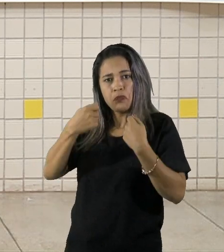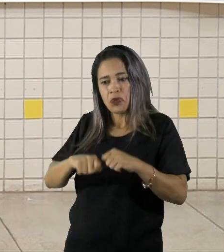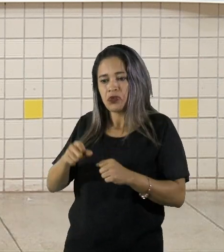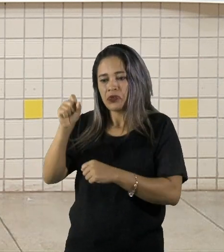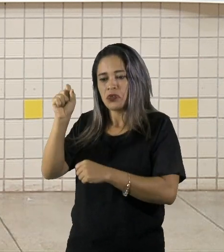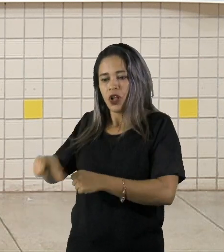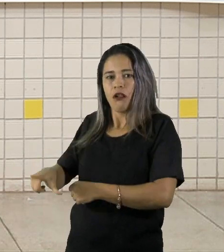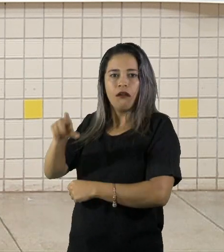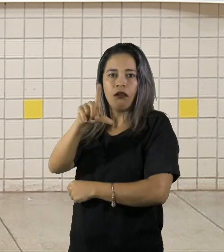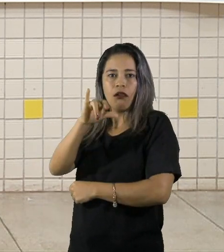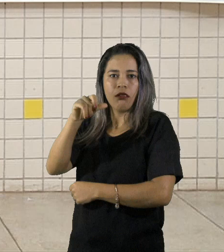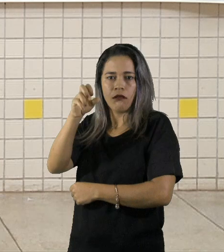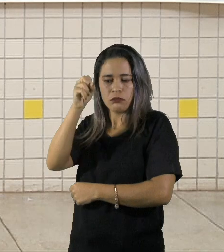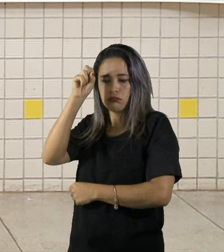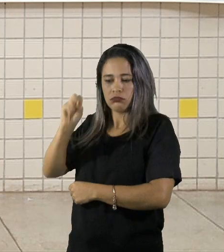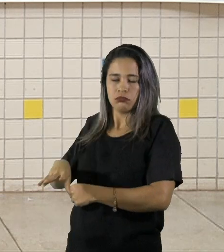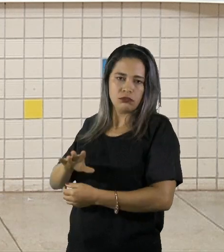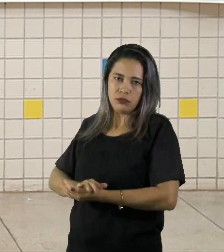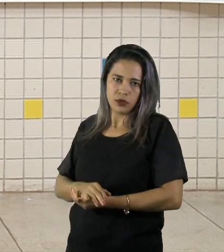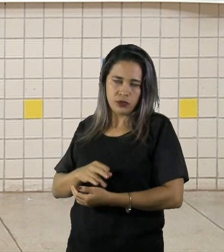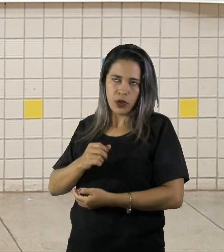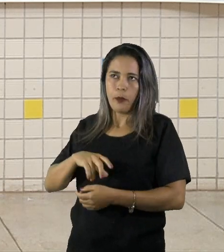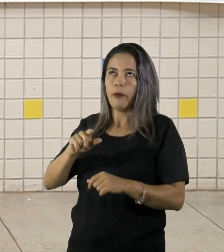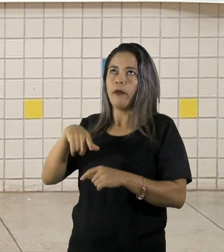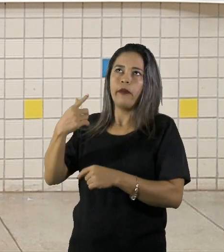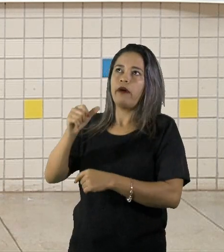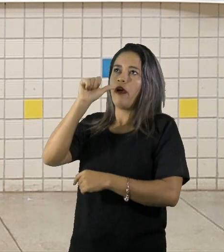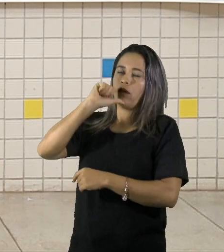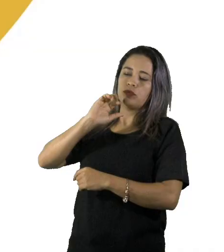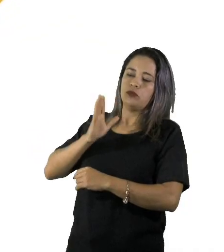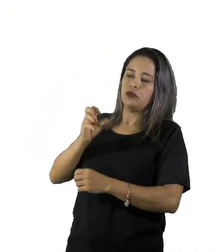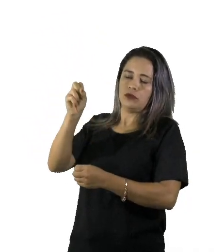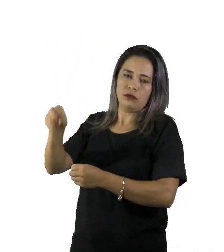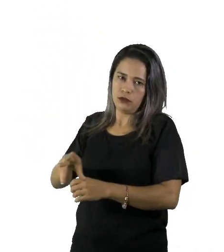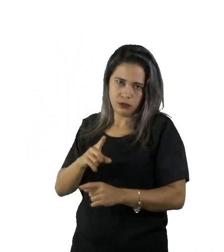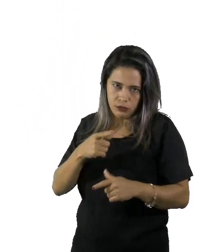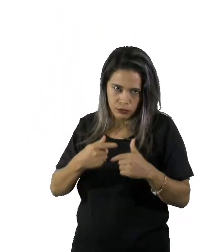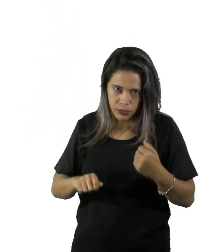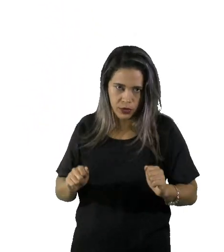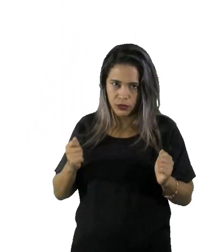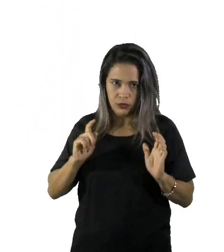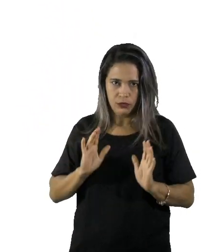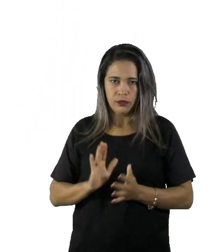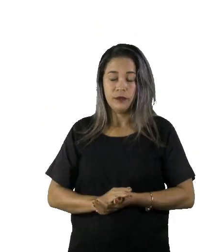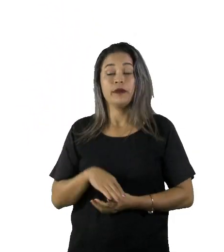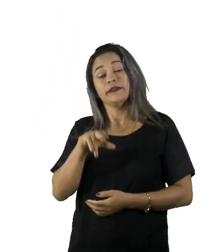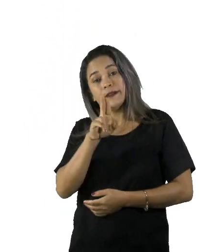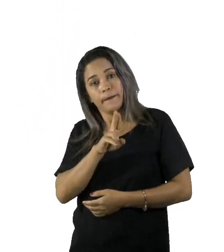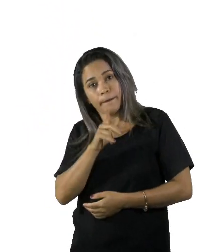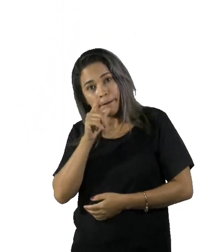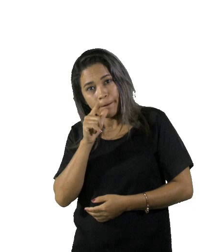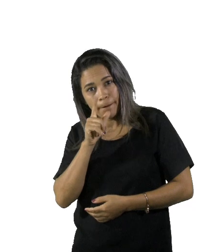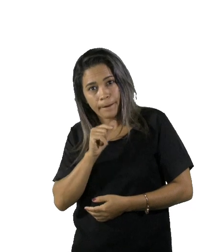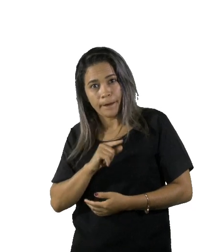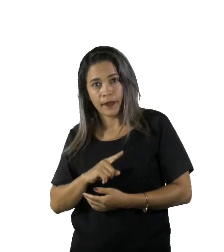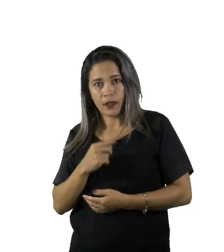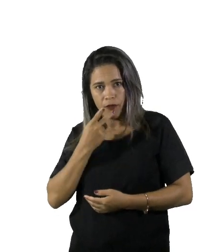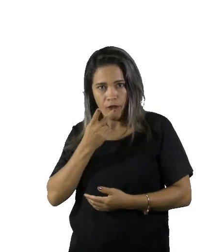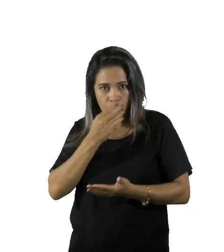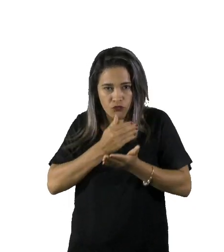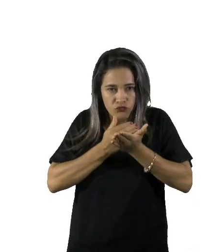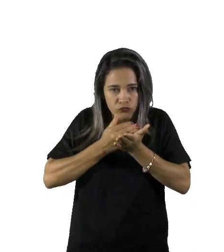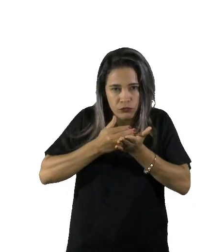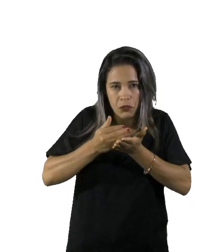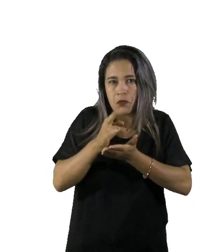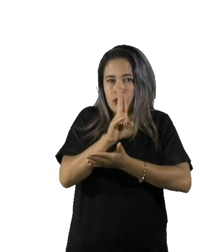gerar lixo na hora que for consumir a água. Então a água, como nós falamos no começo, ela pode ser